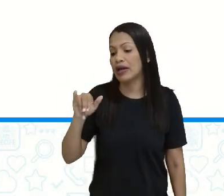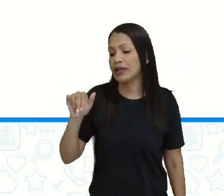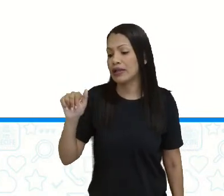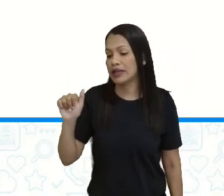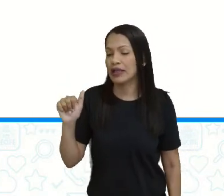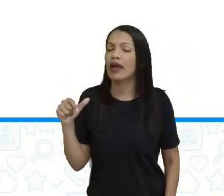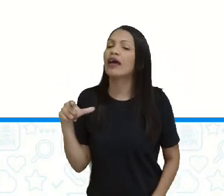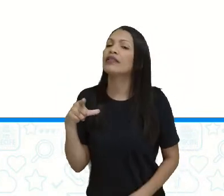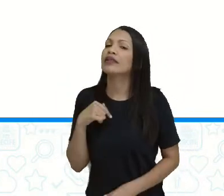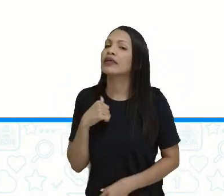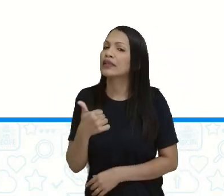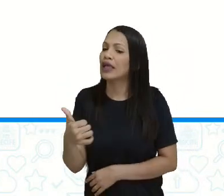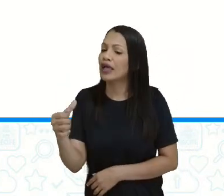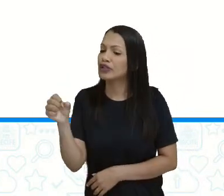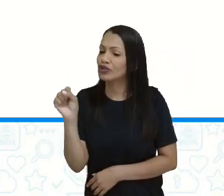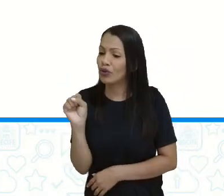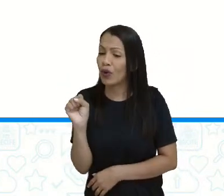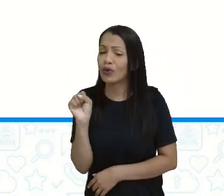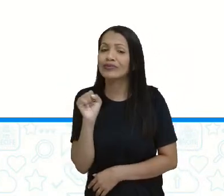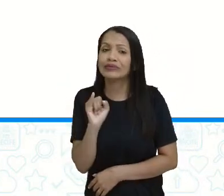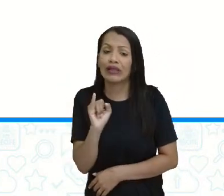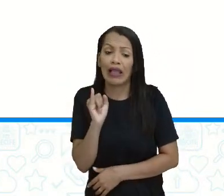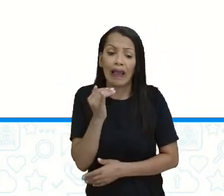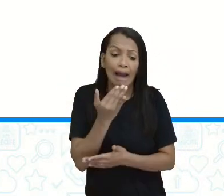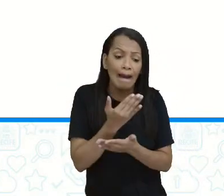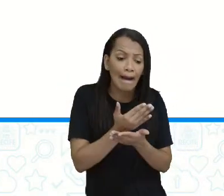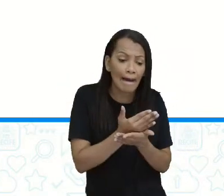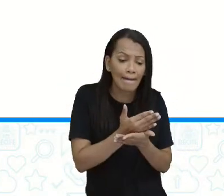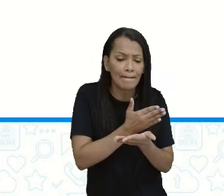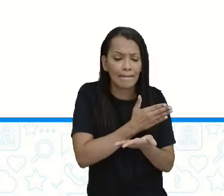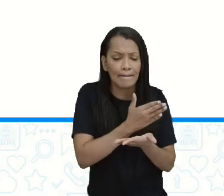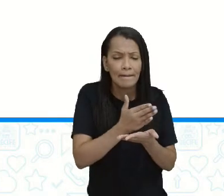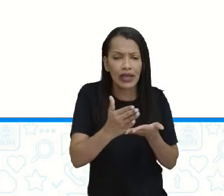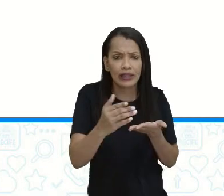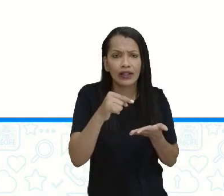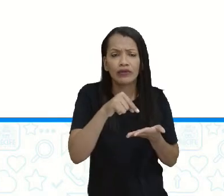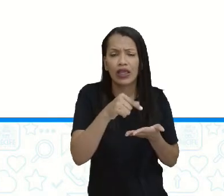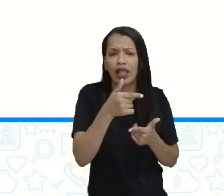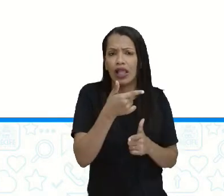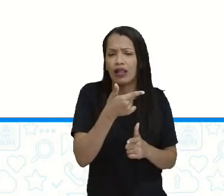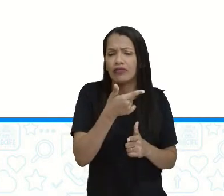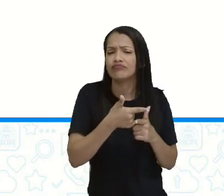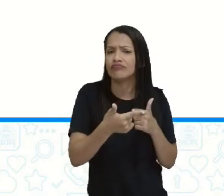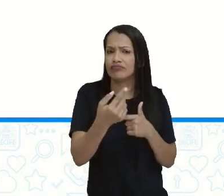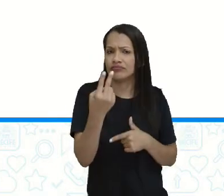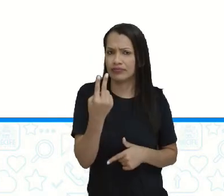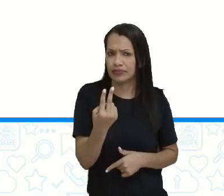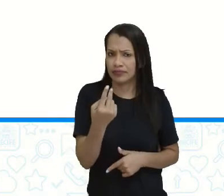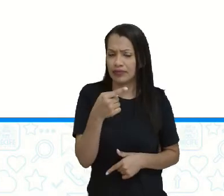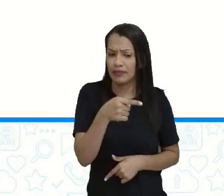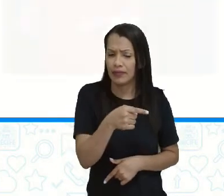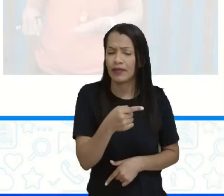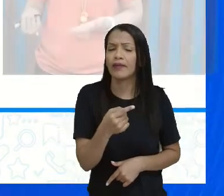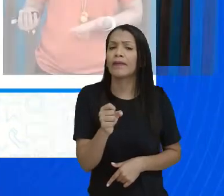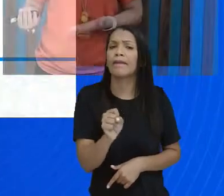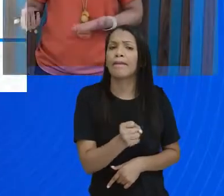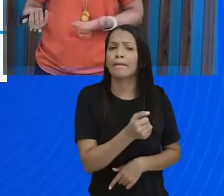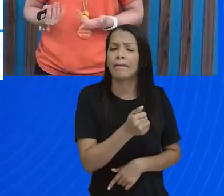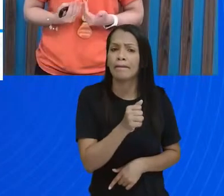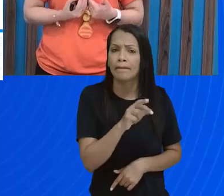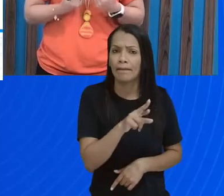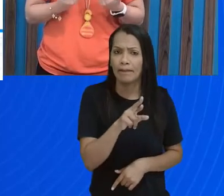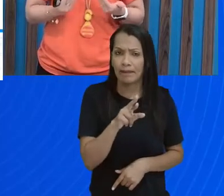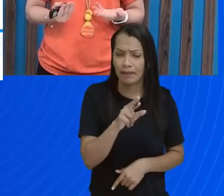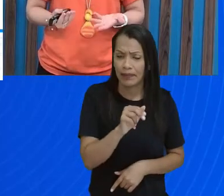essa que está se referindo? É a quantidade de Maria. Qual é a metade de 18? O